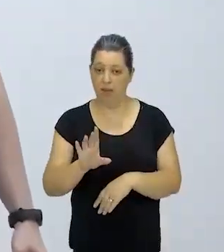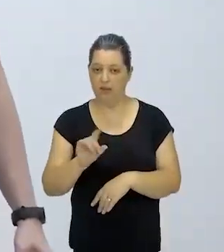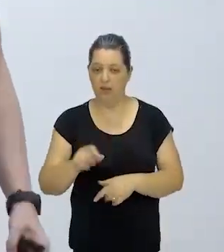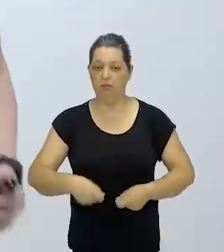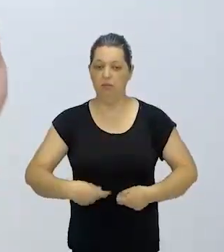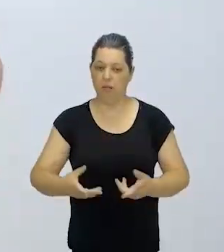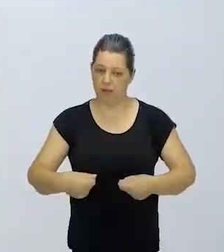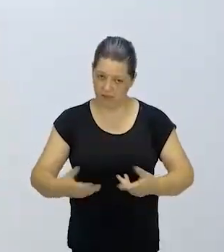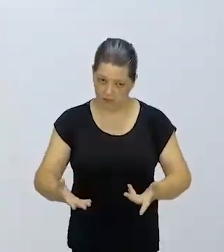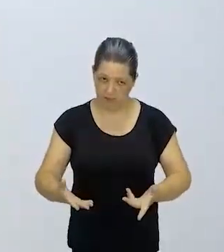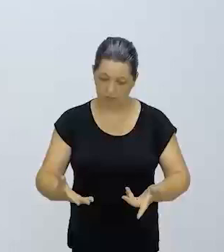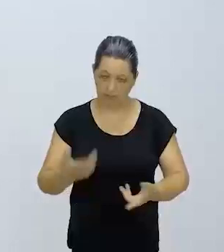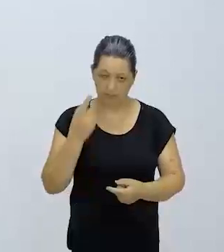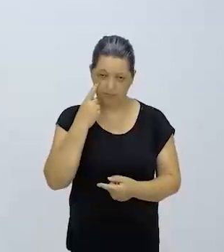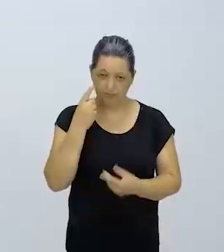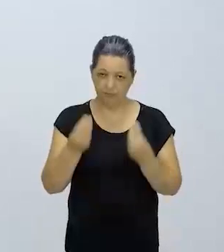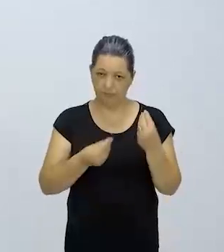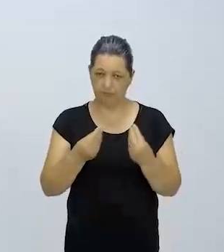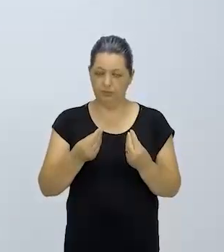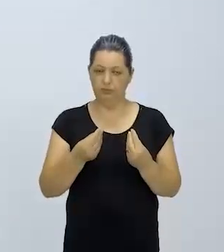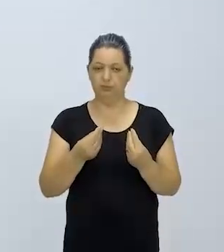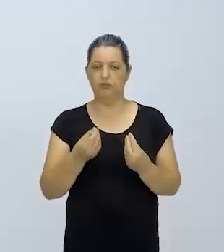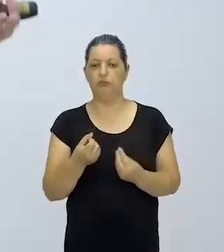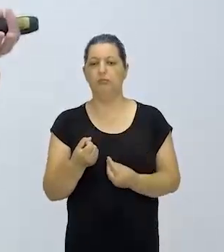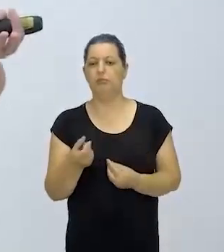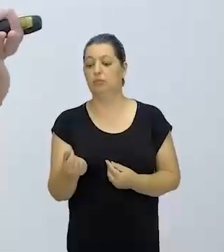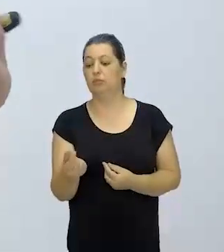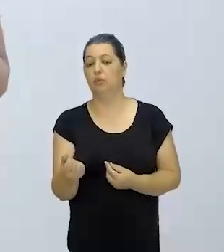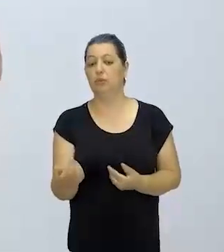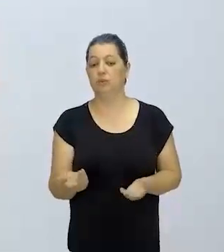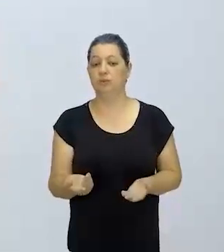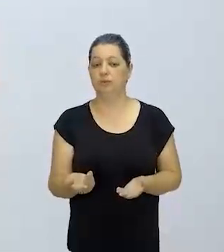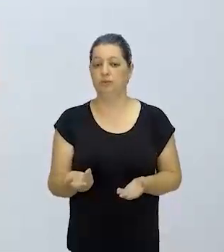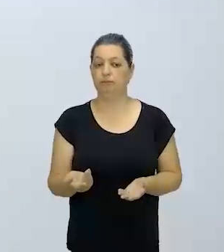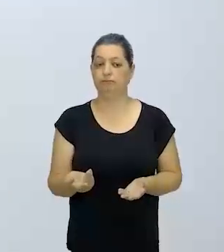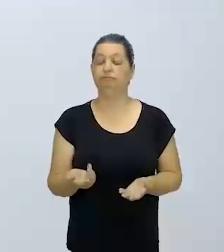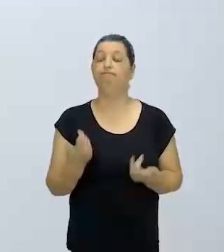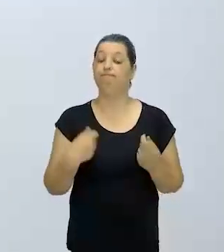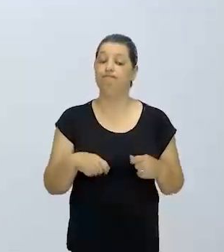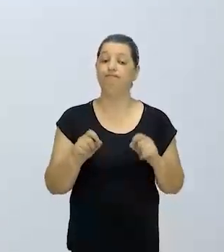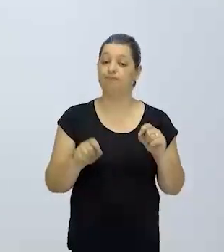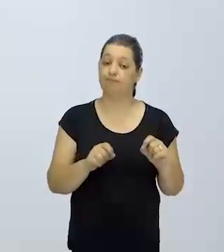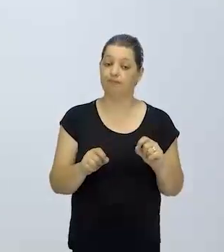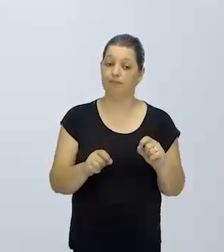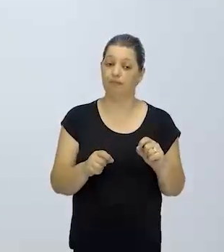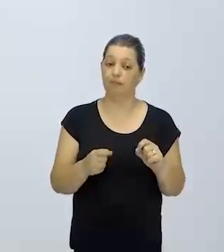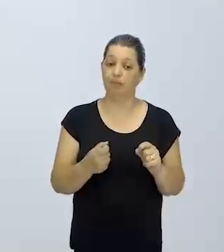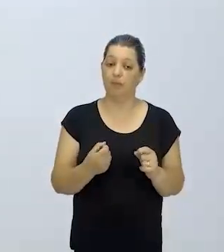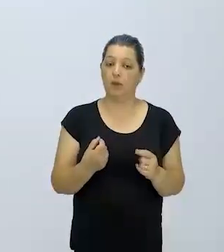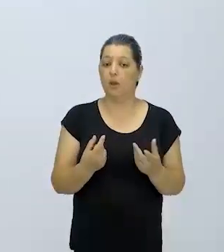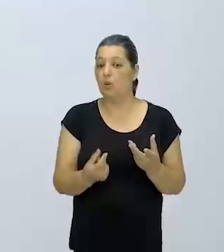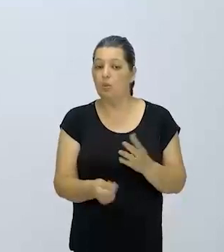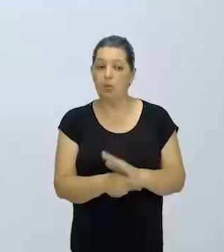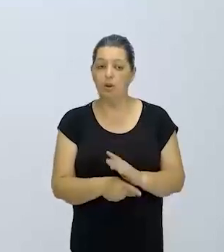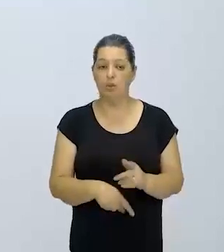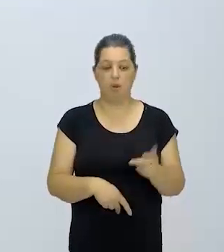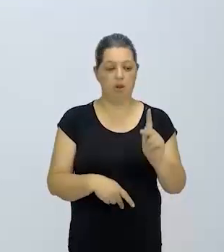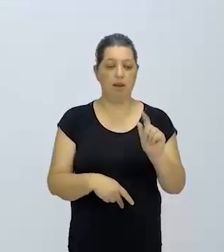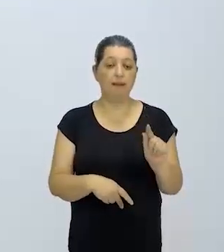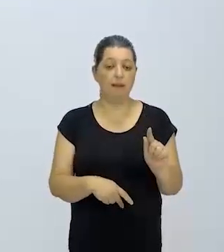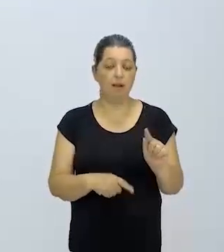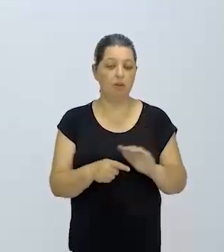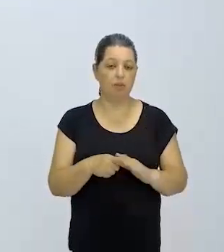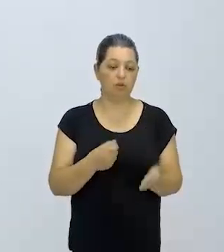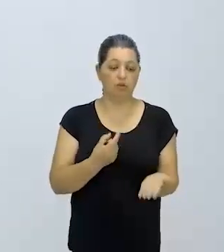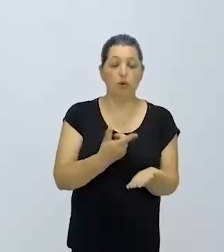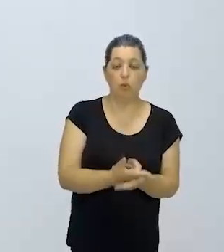gastar. Então, para eu poder saber quanto eu vou gastar, quanto que eu vou gastar? Vai depender de quanto eu vou comprar. Então, o preço vai